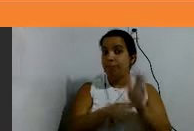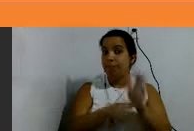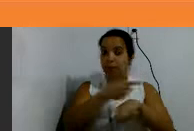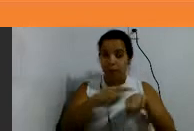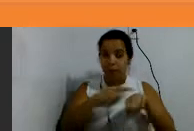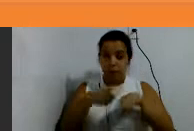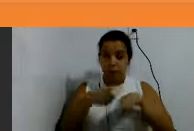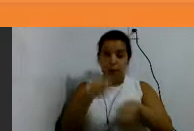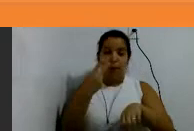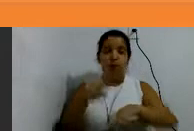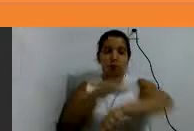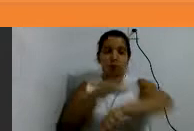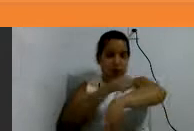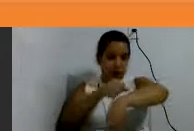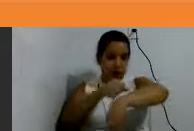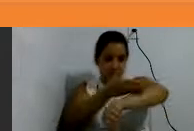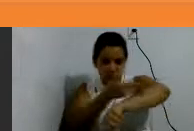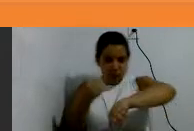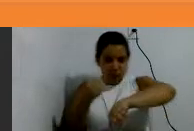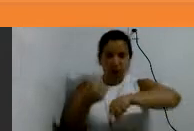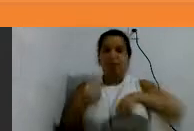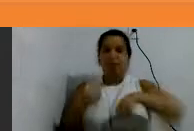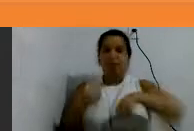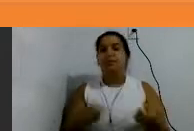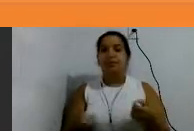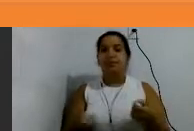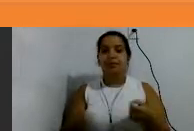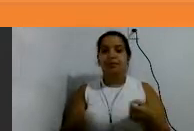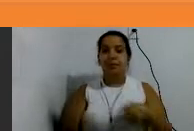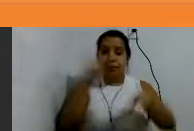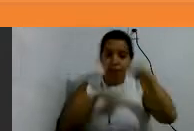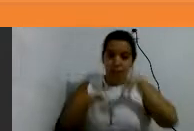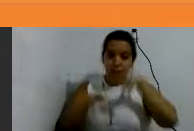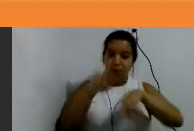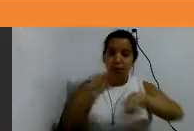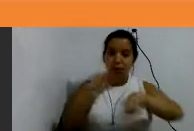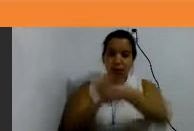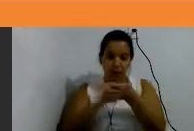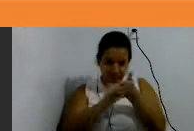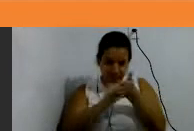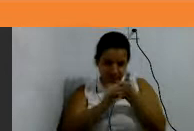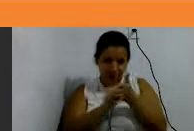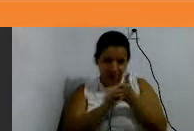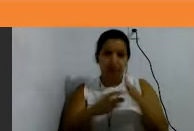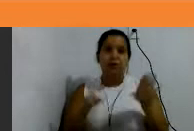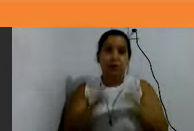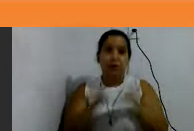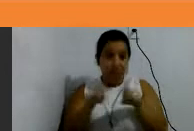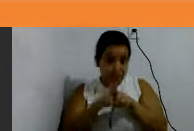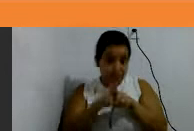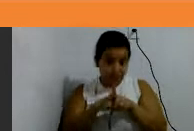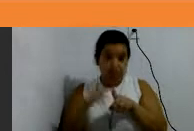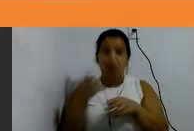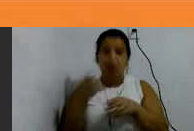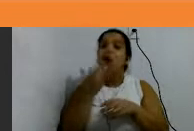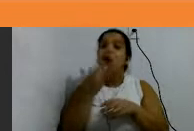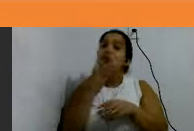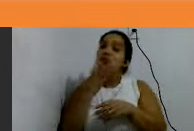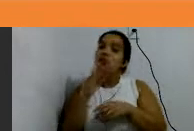da lesão. Então, a gente faz exame direto de esfregaço e se cora esse